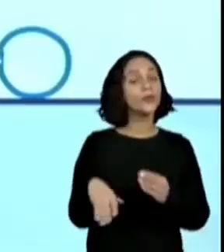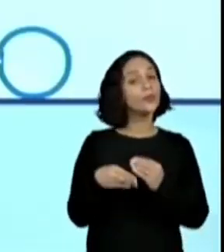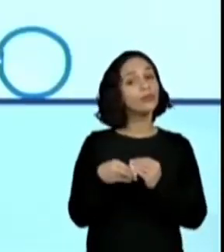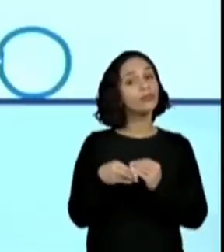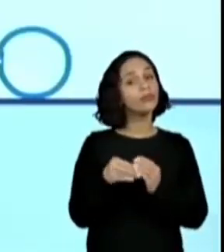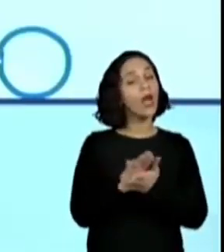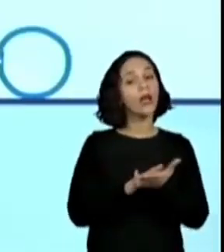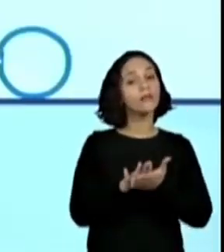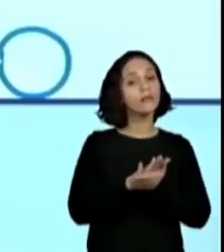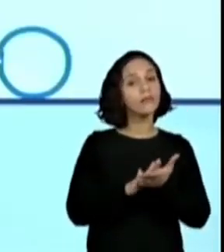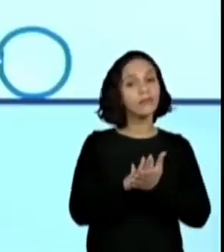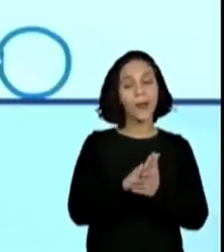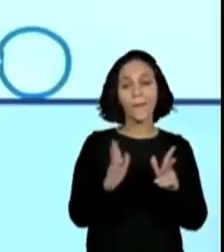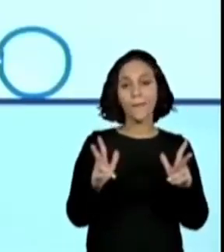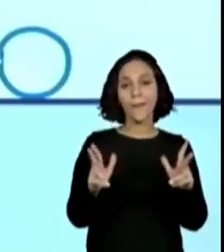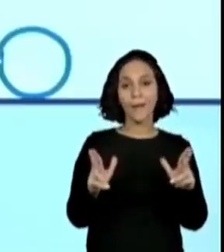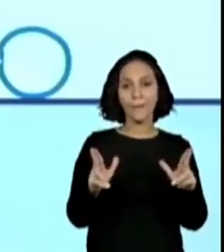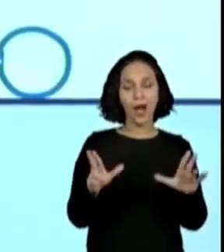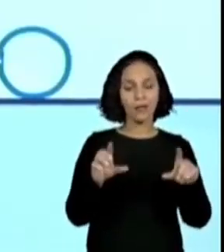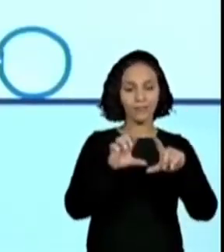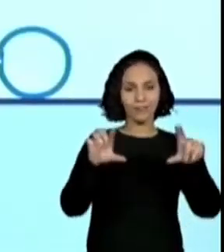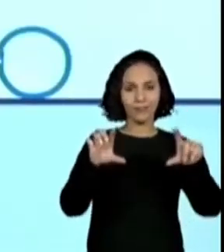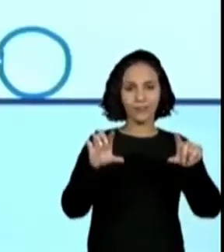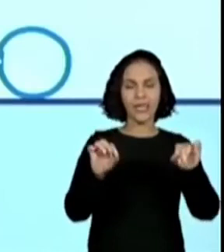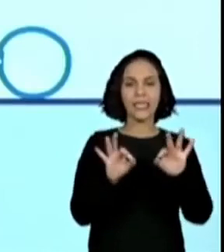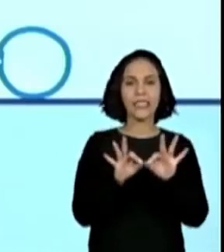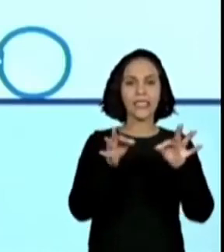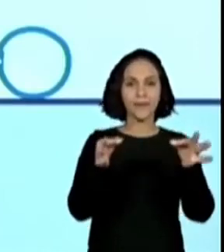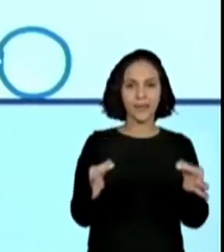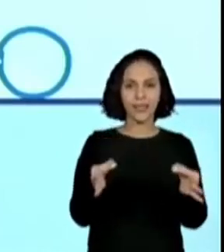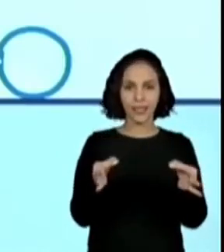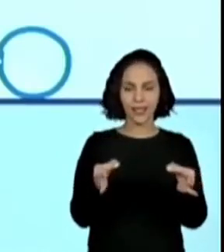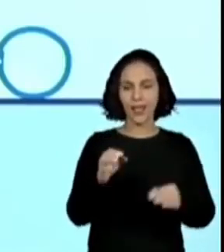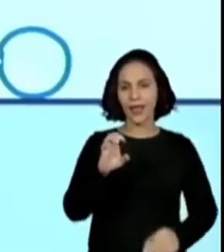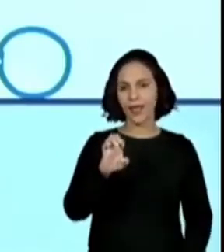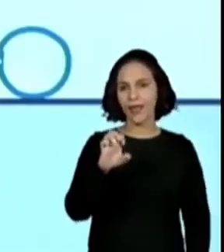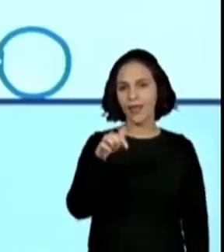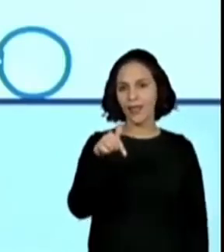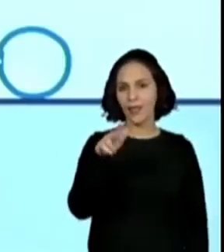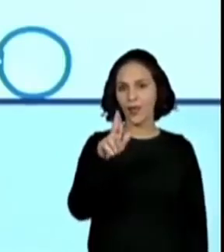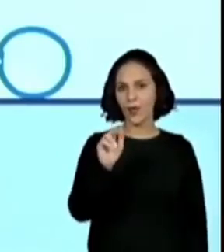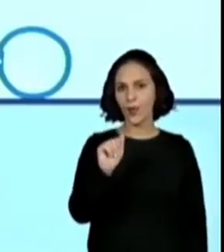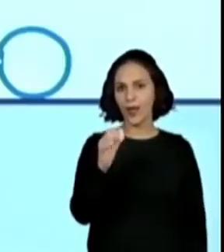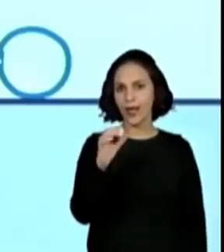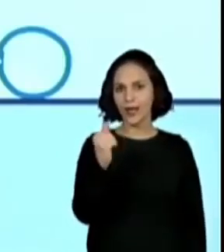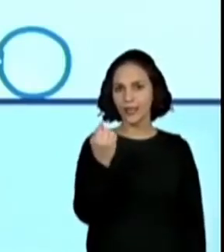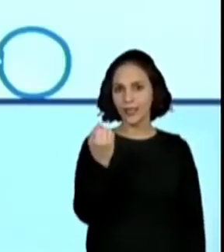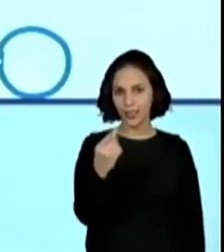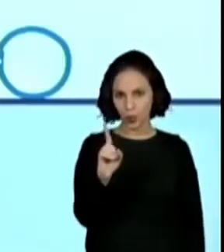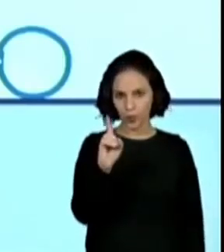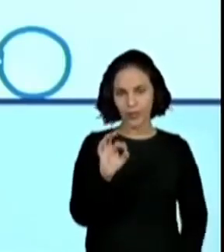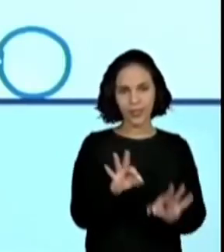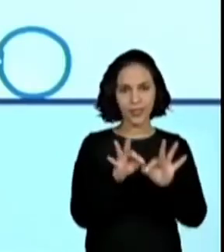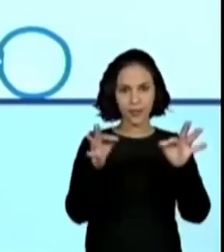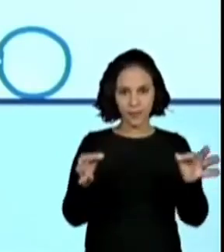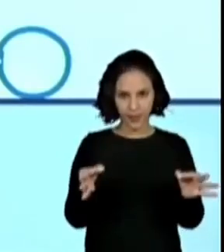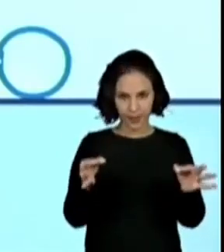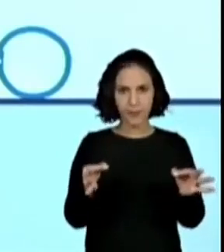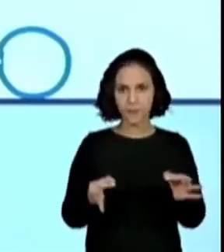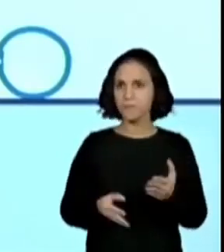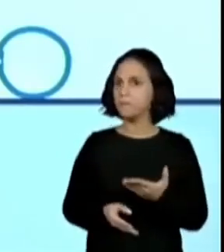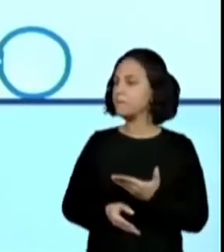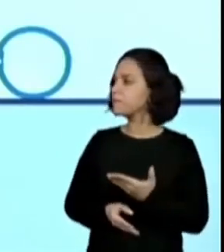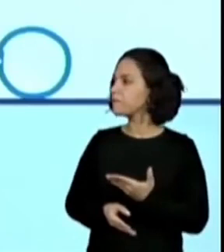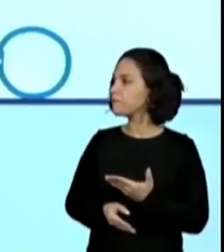mais nenhum outro número é uma equação simples 40 + 60 = 10 + 90 Chegamos Ao mesmo